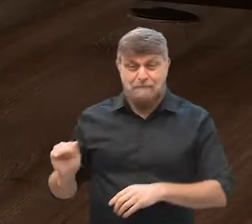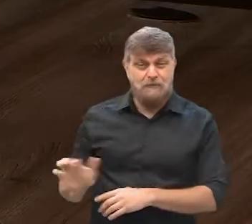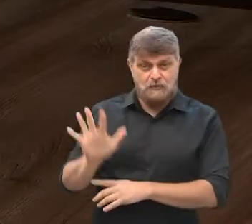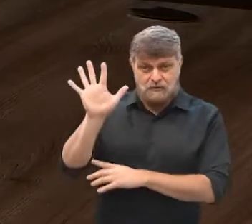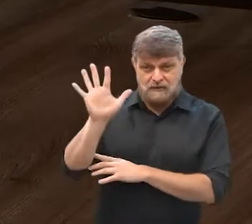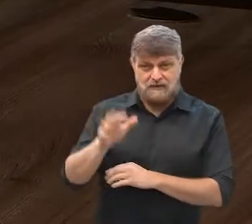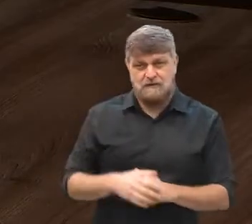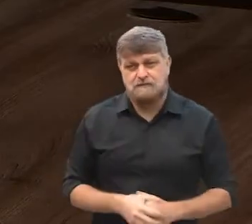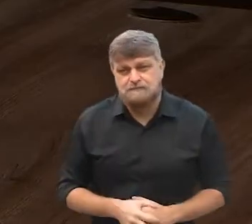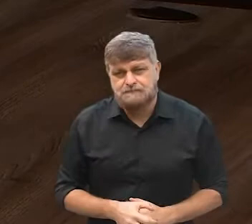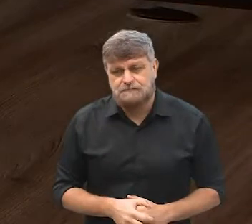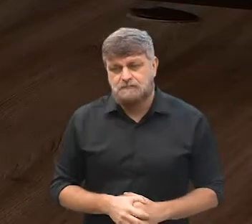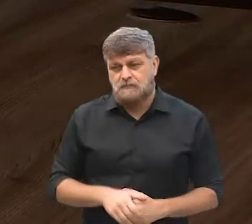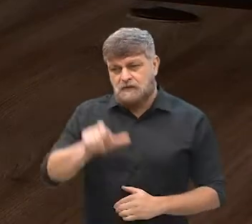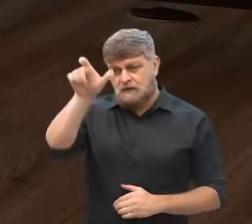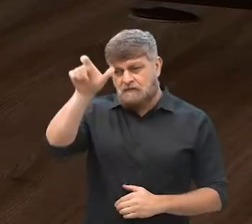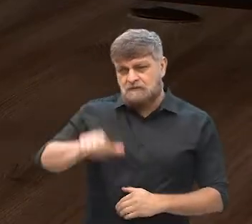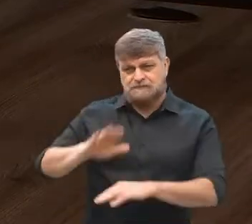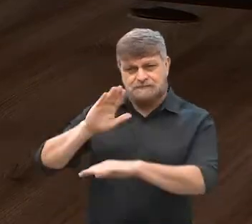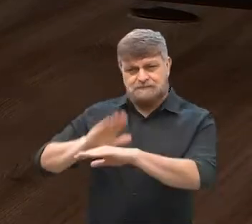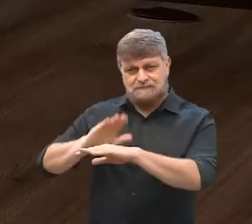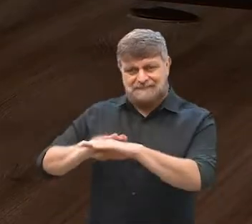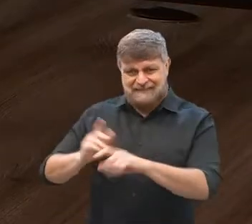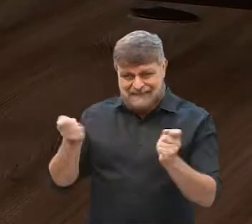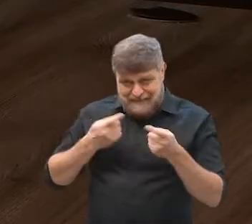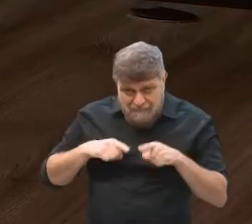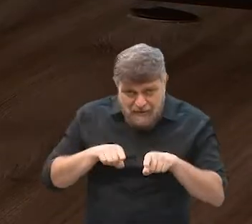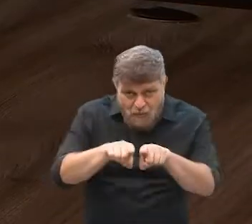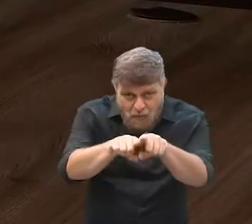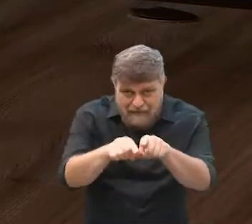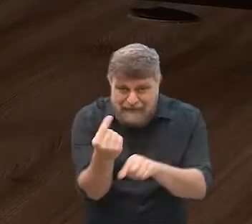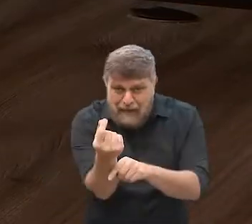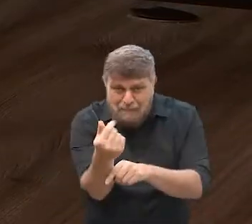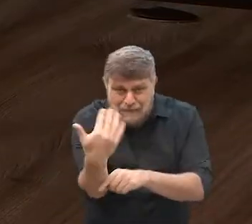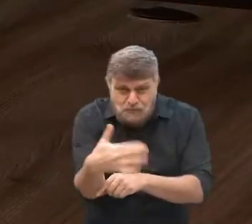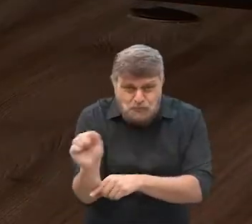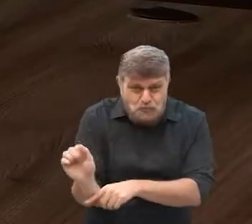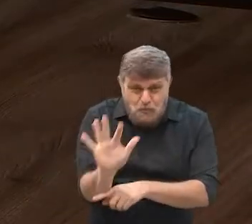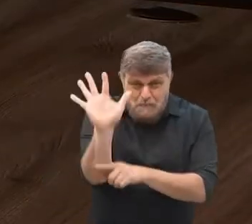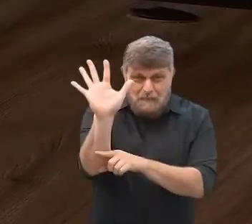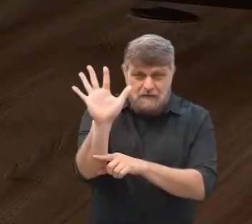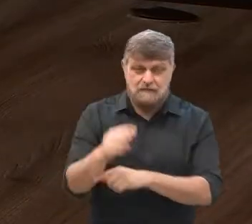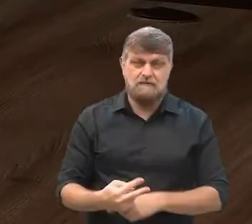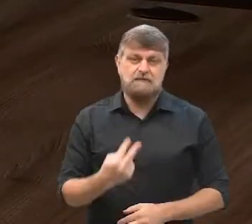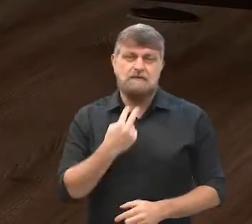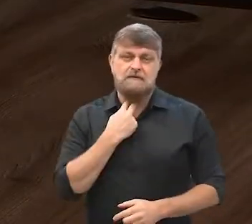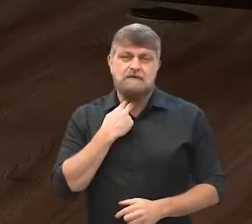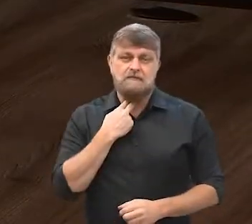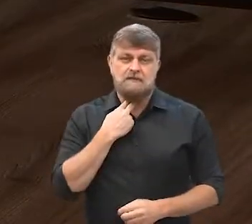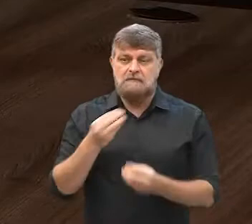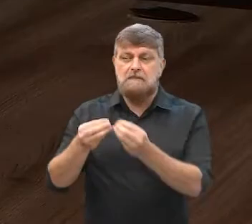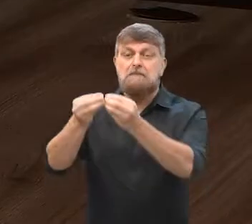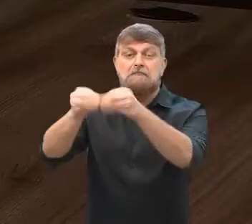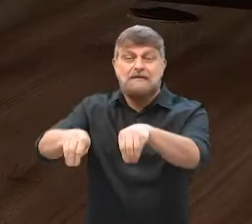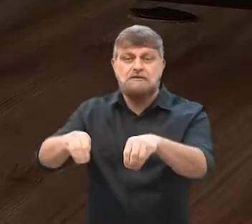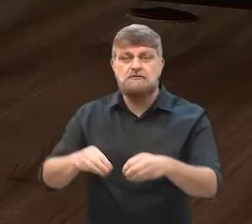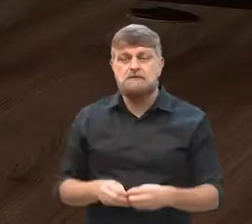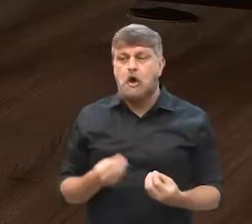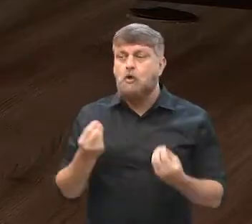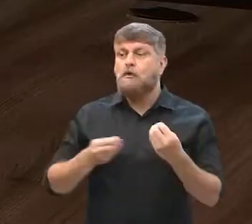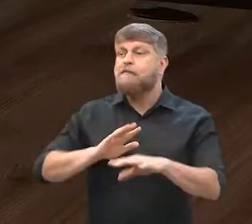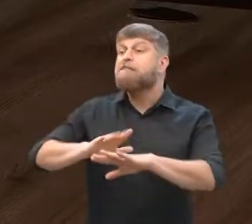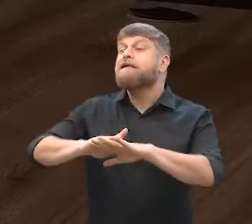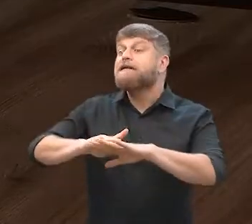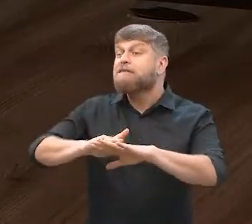sempre o que você faz pode acompanhar essa alta. Só que também você não pode ficar no prejuízo. Então, qual é a conta que